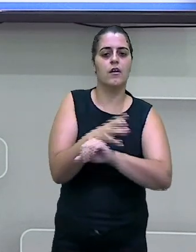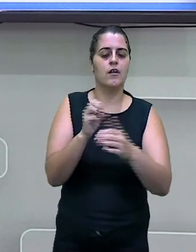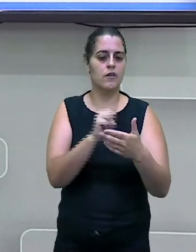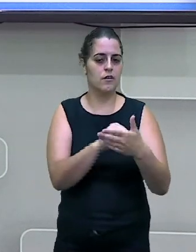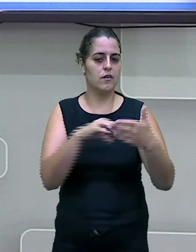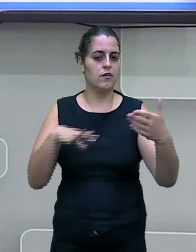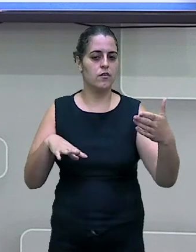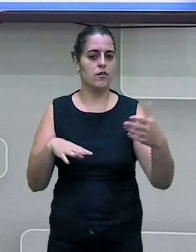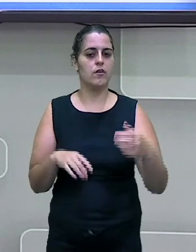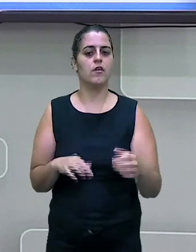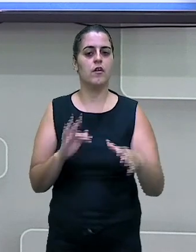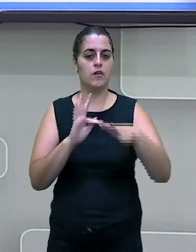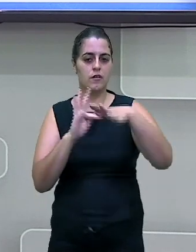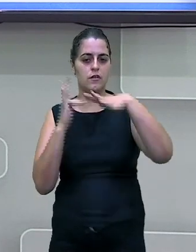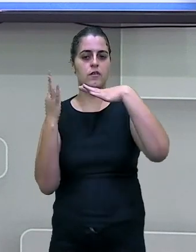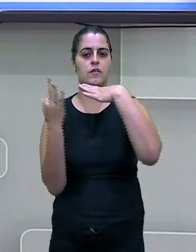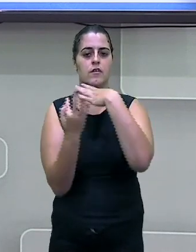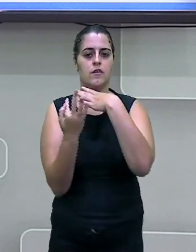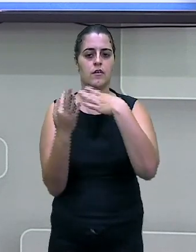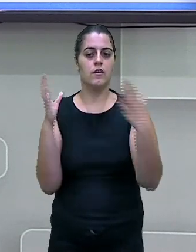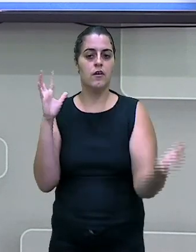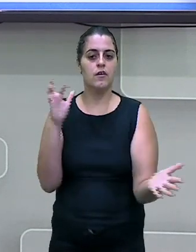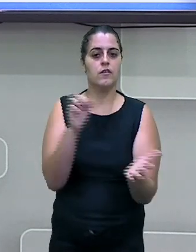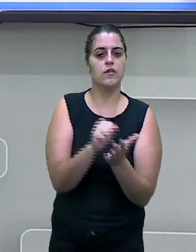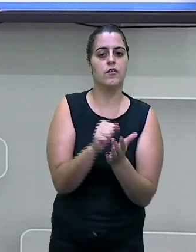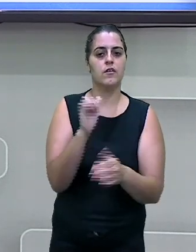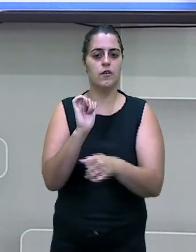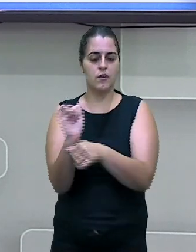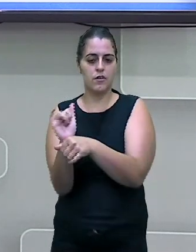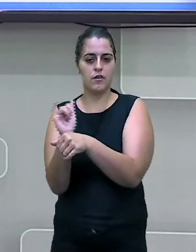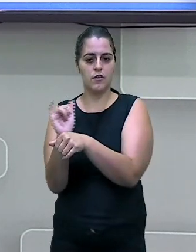atividades, nossas redes sociais e se inscreva em